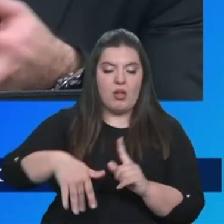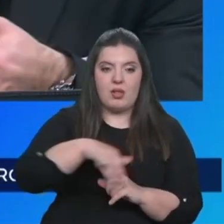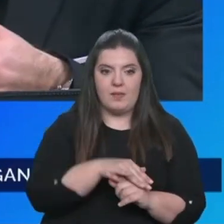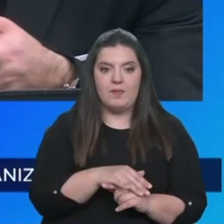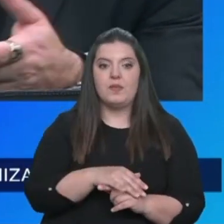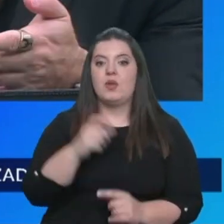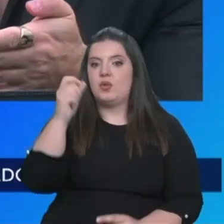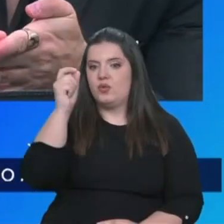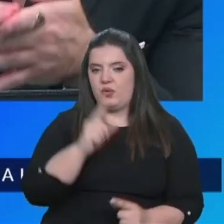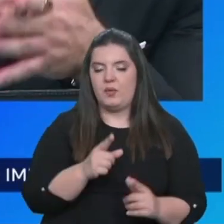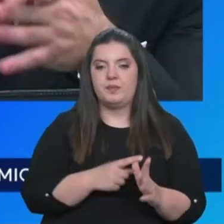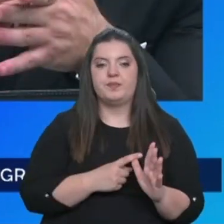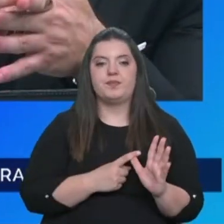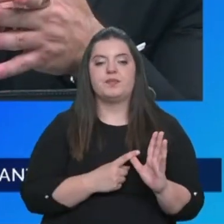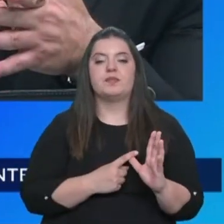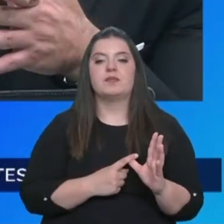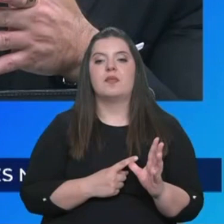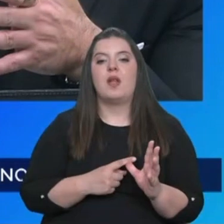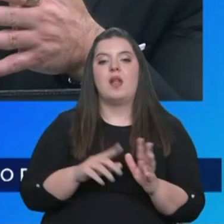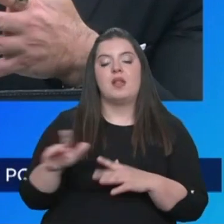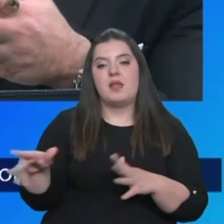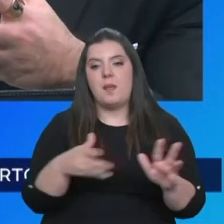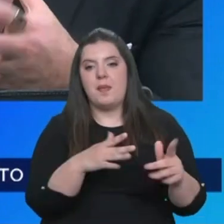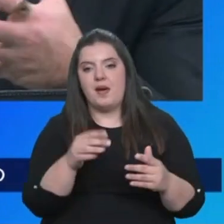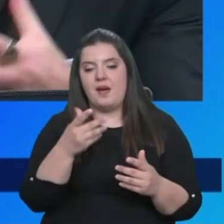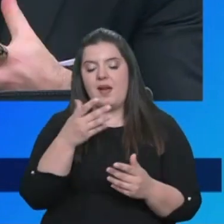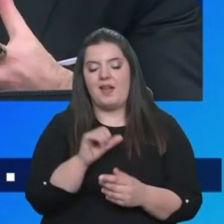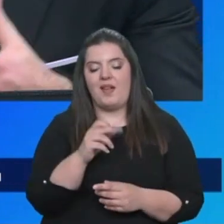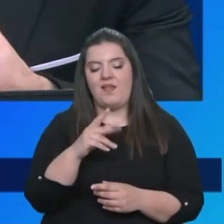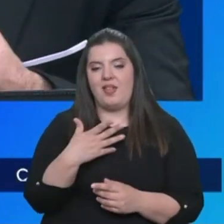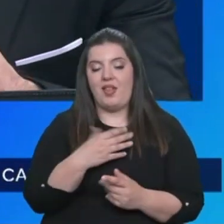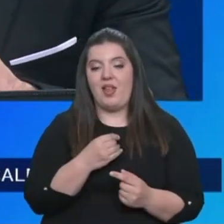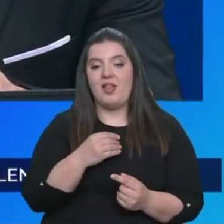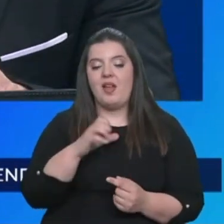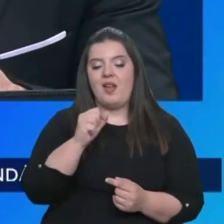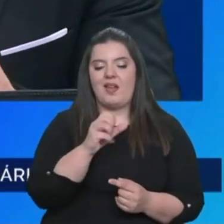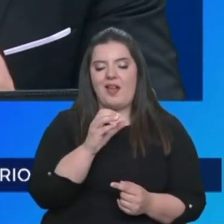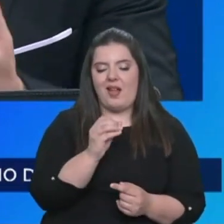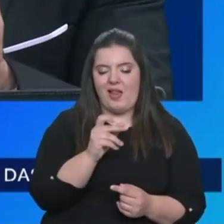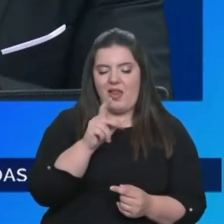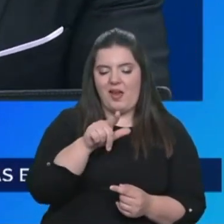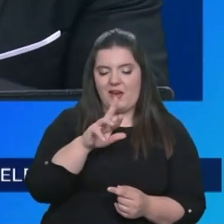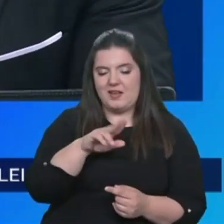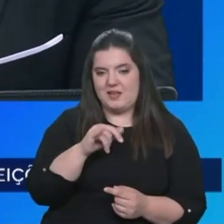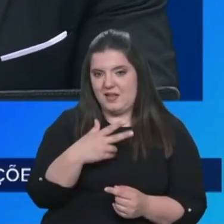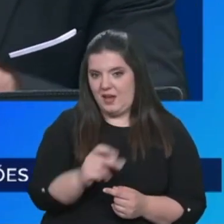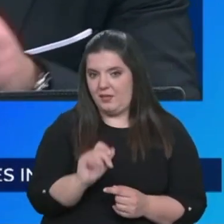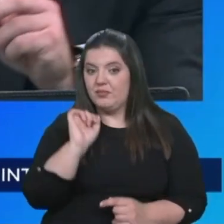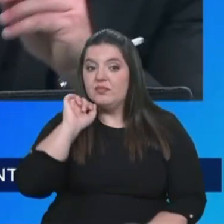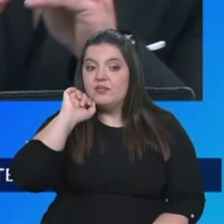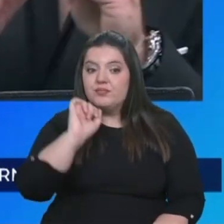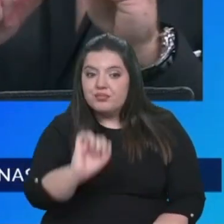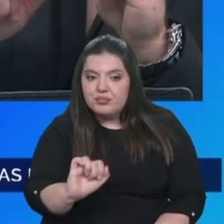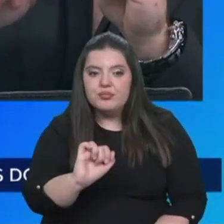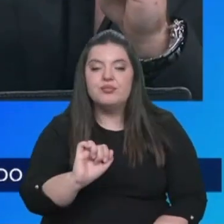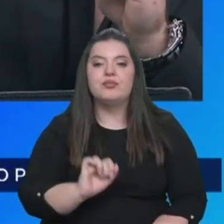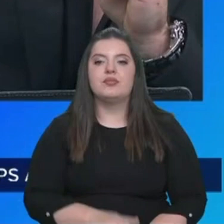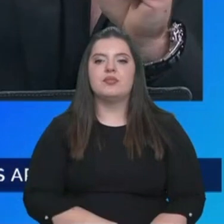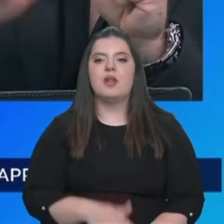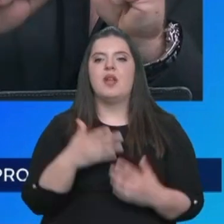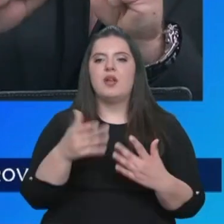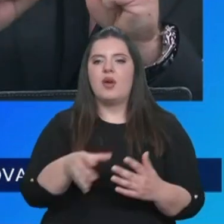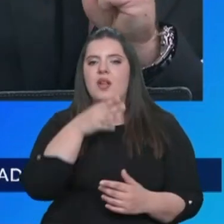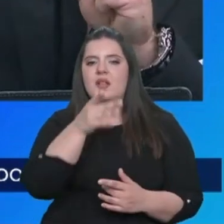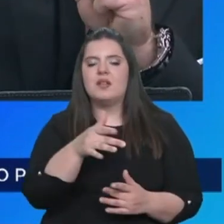do Sol, da maré gravitacional da galáxia, portanto, a própria influência gravitacional da galáxia, e agora